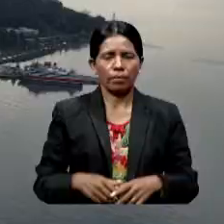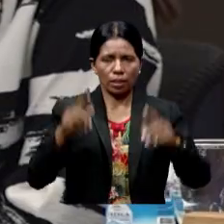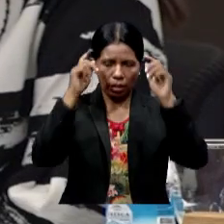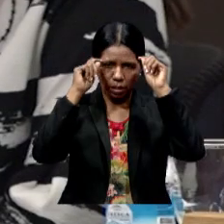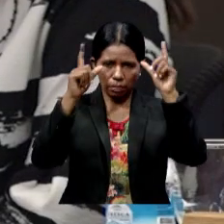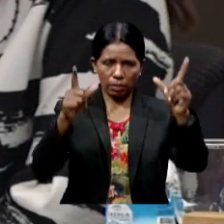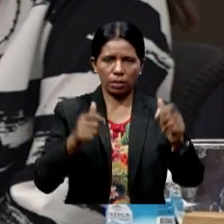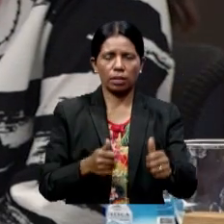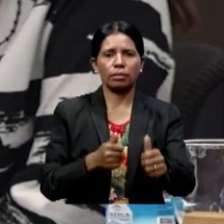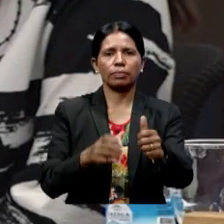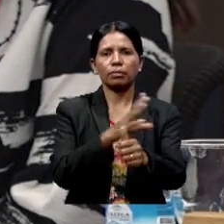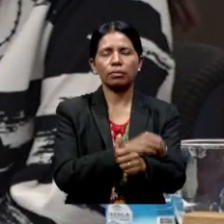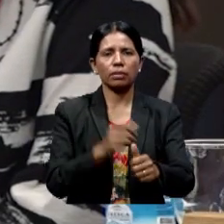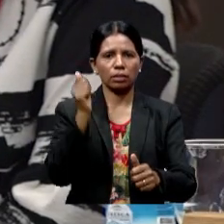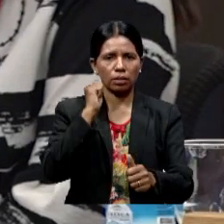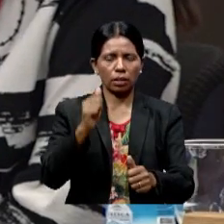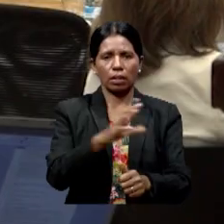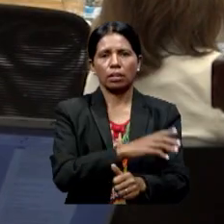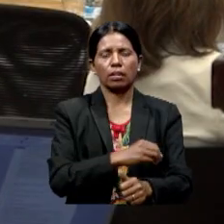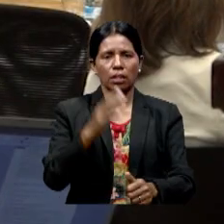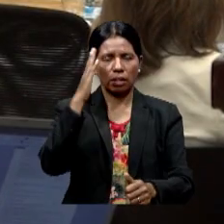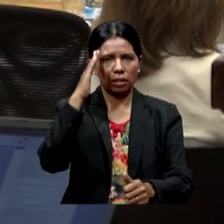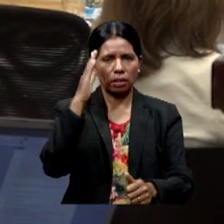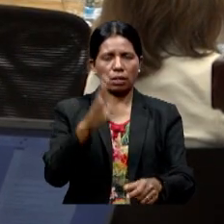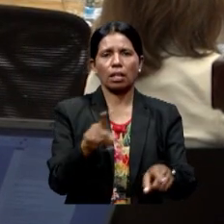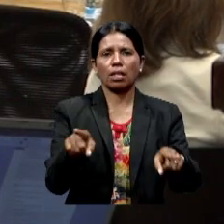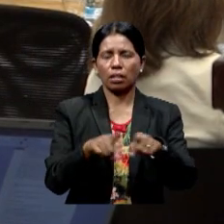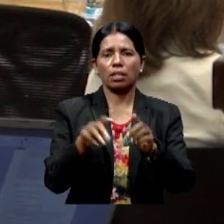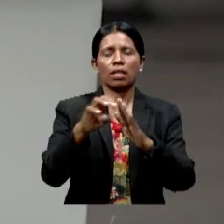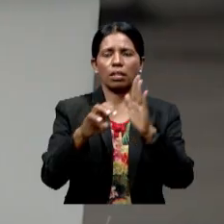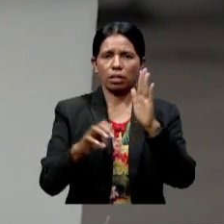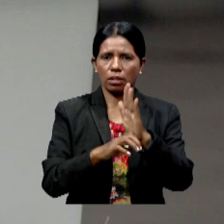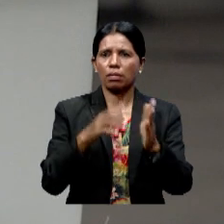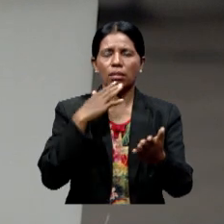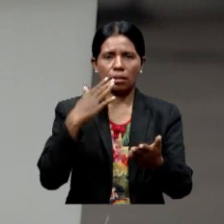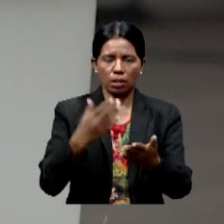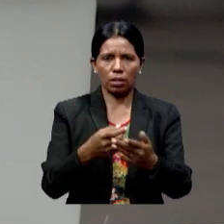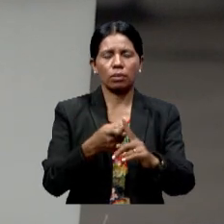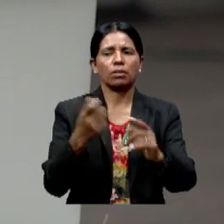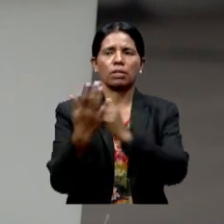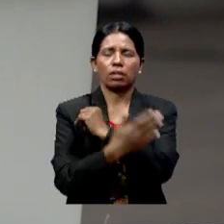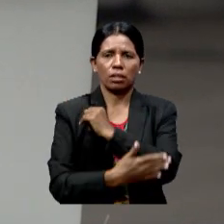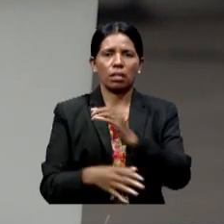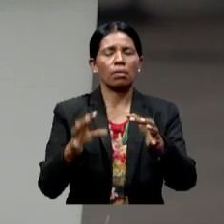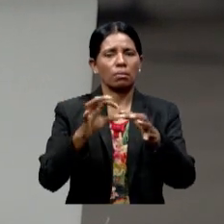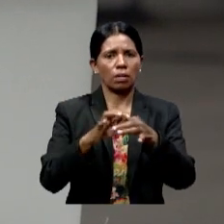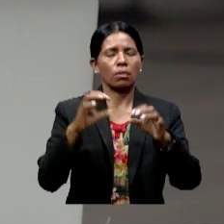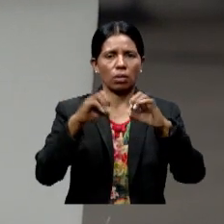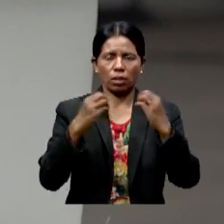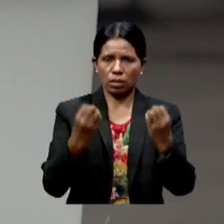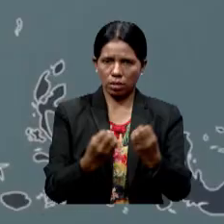Timor-Leste situa ia sudeste asiático, nebe reconhece no dar estado ida nebe soberano, husinação membro organização